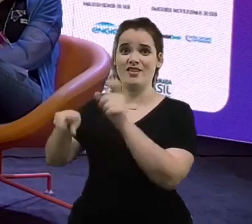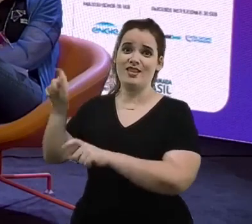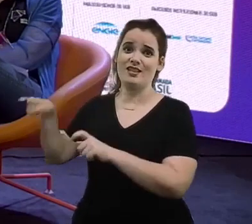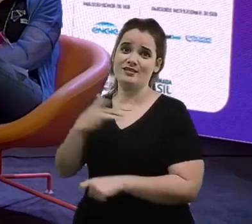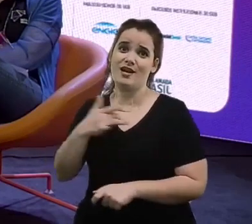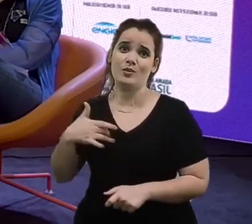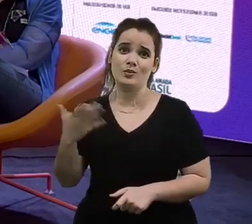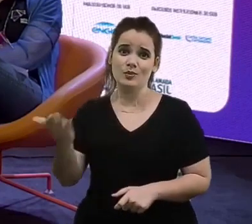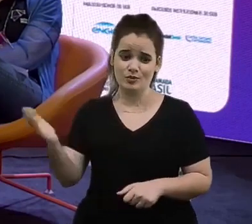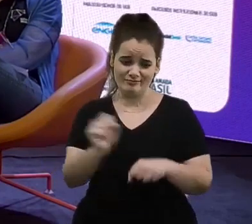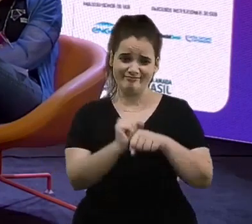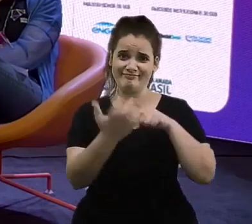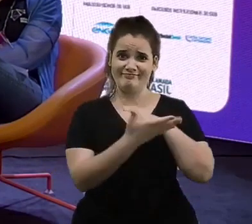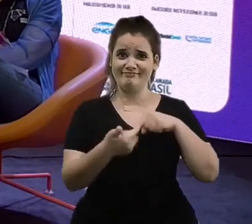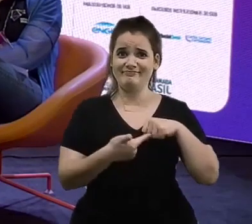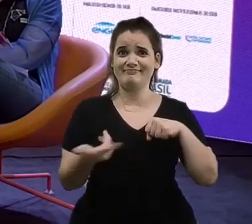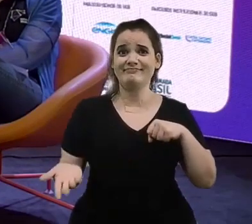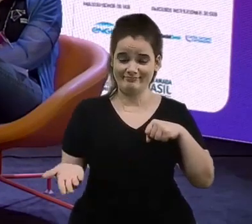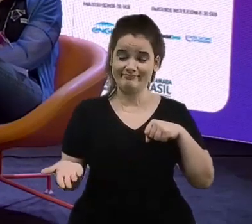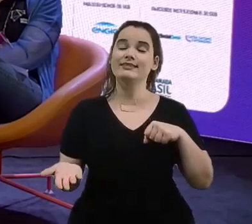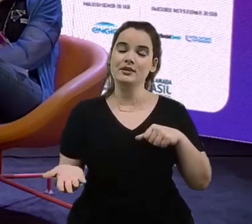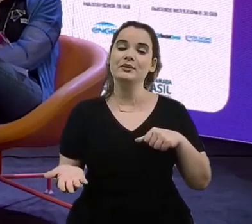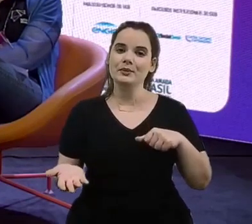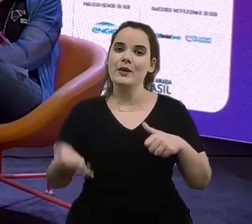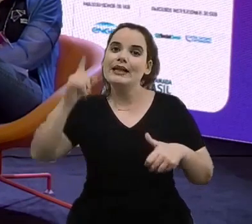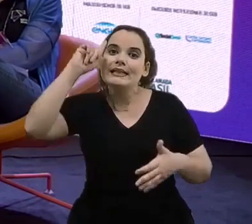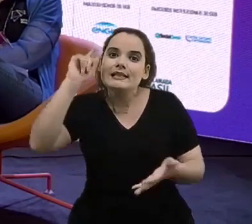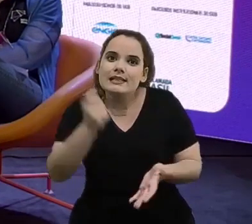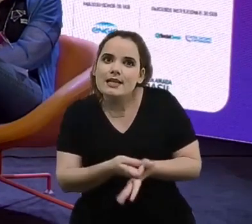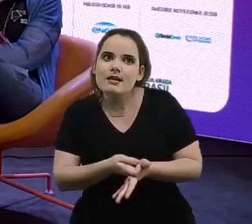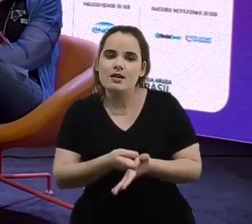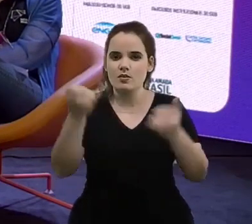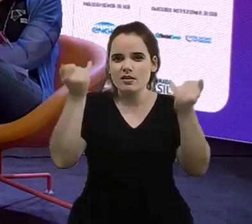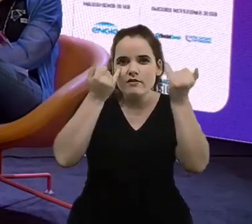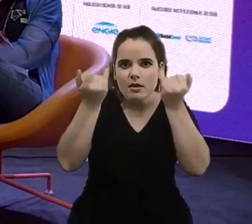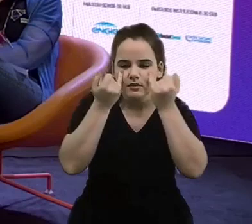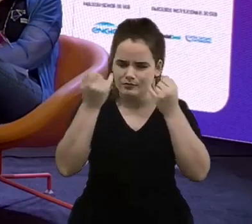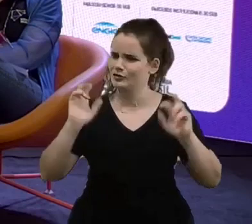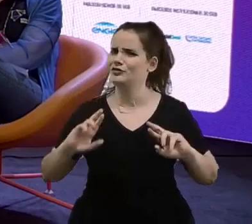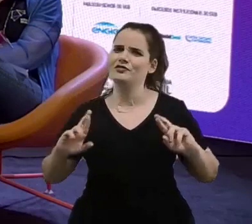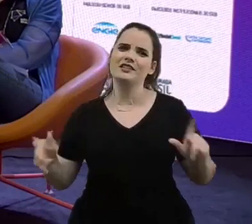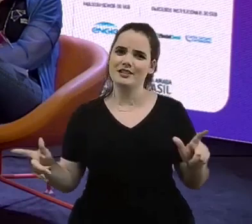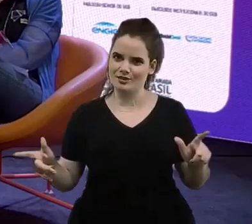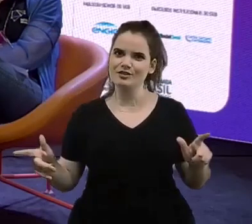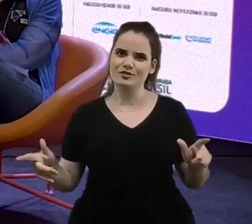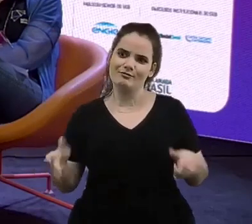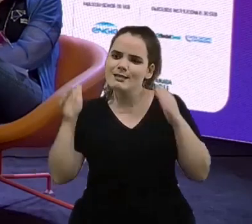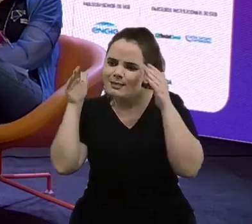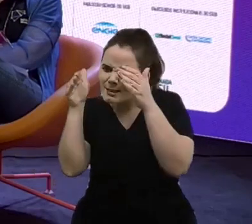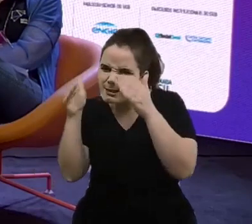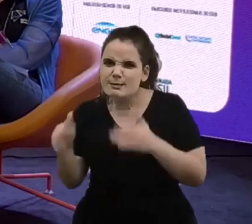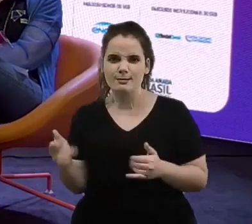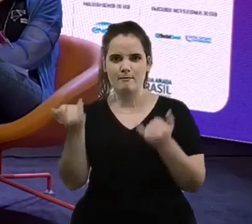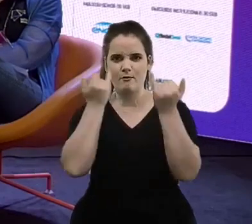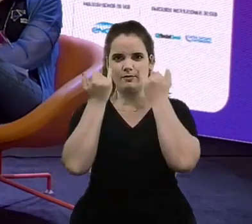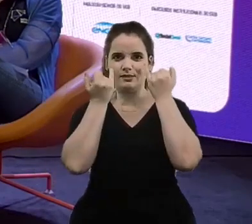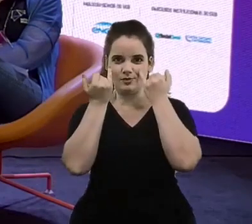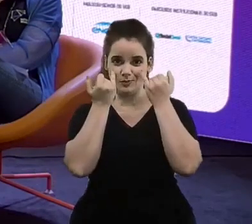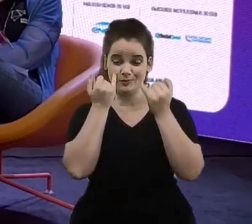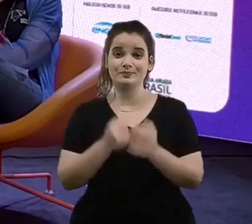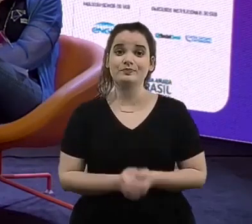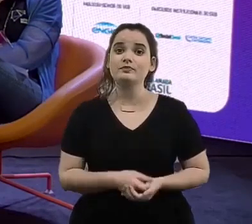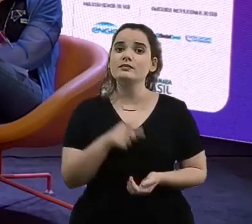esse controle de uma forma mais precisa, né, e vai conseguir fazer isso tanto para dentro do governo, que é o principal objetivo